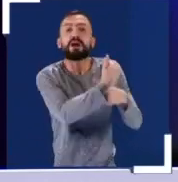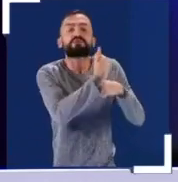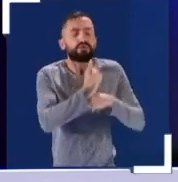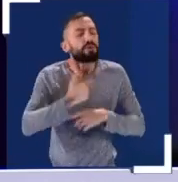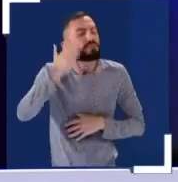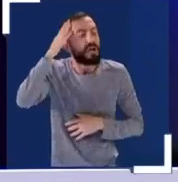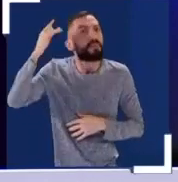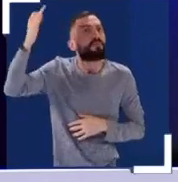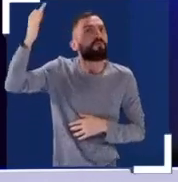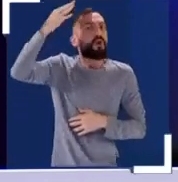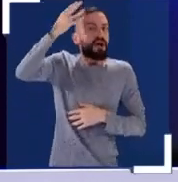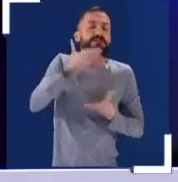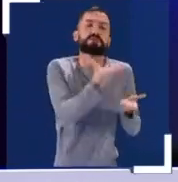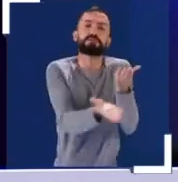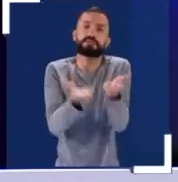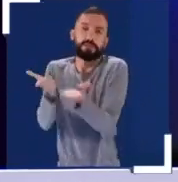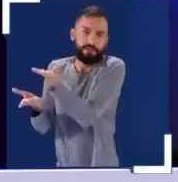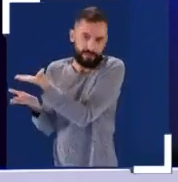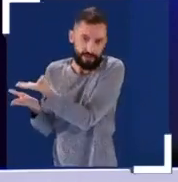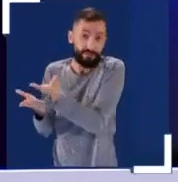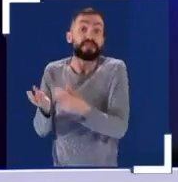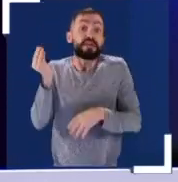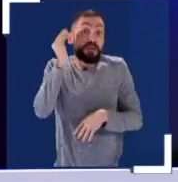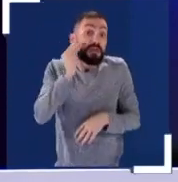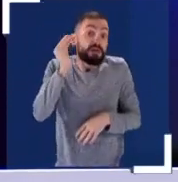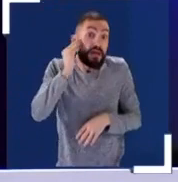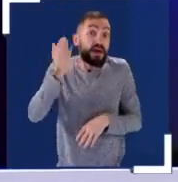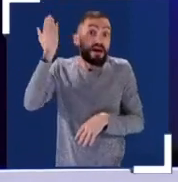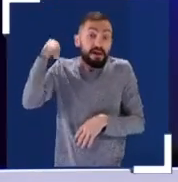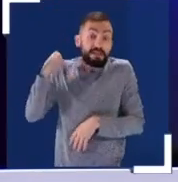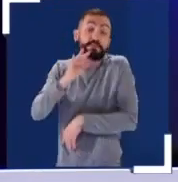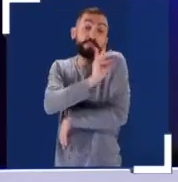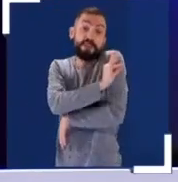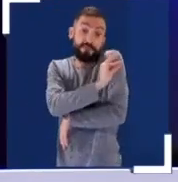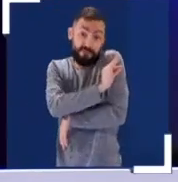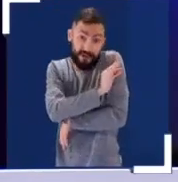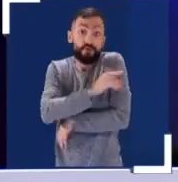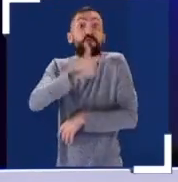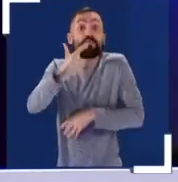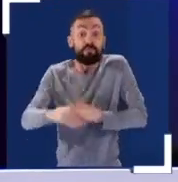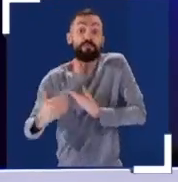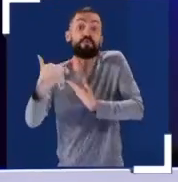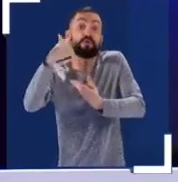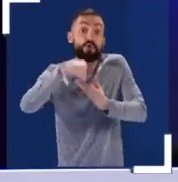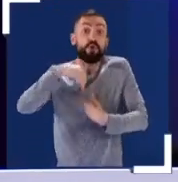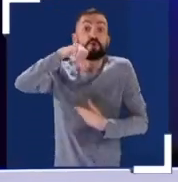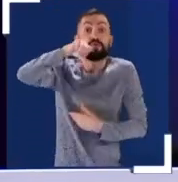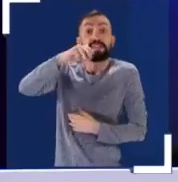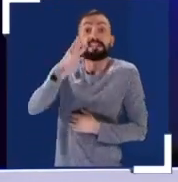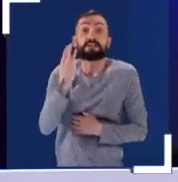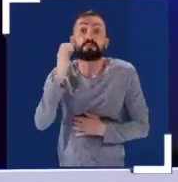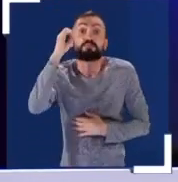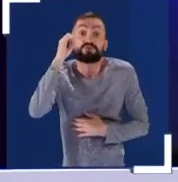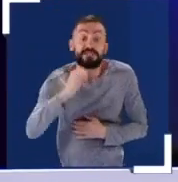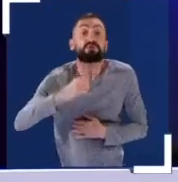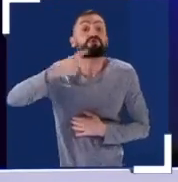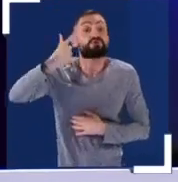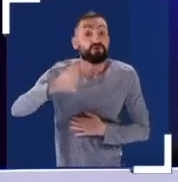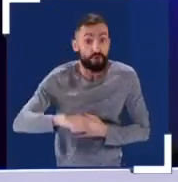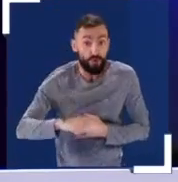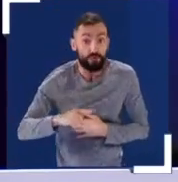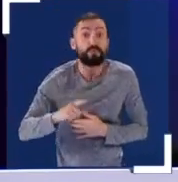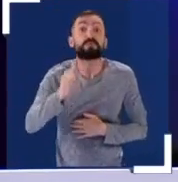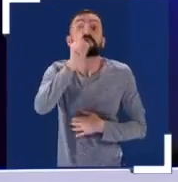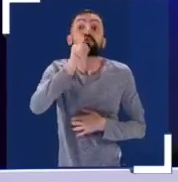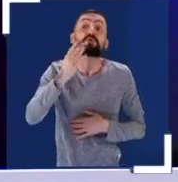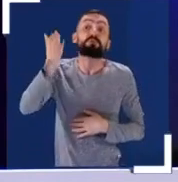Eu procurei ser prefeito, fui reeleito com 93% dos votos. Na eleição de domingo